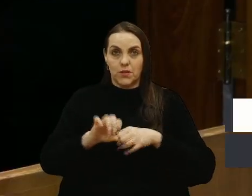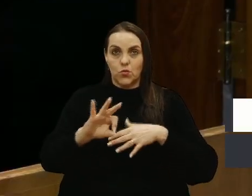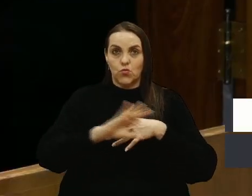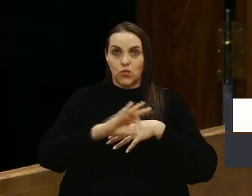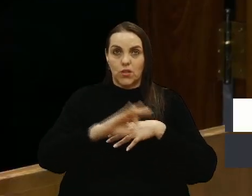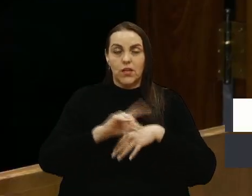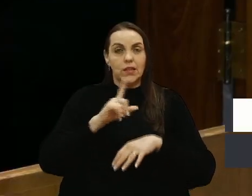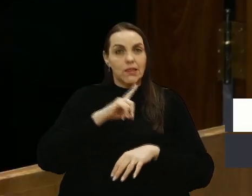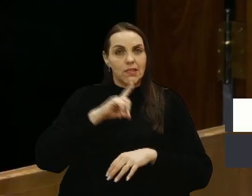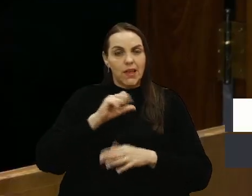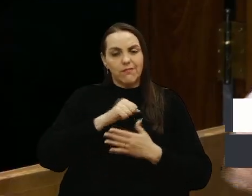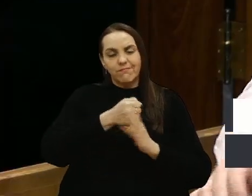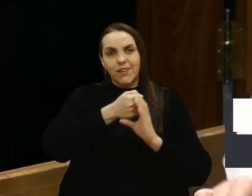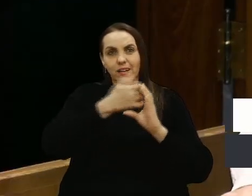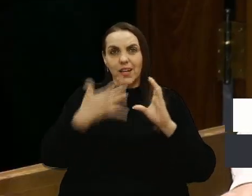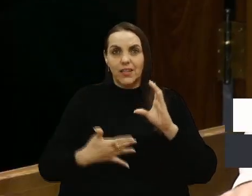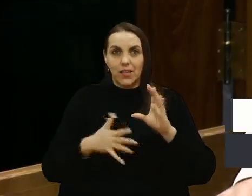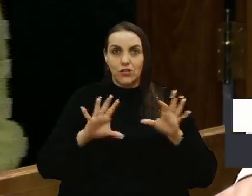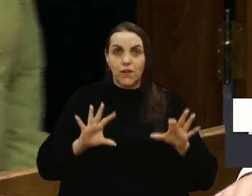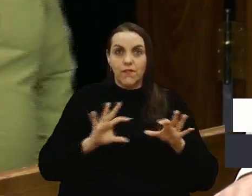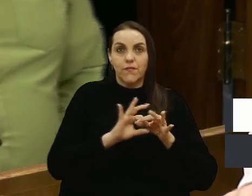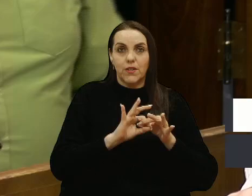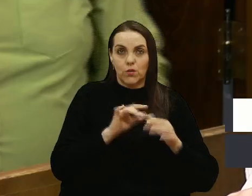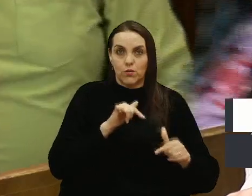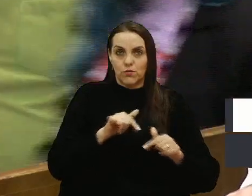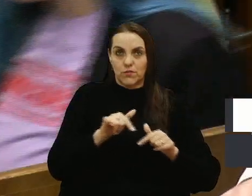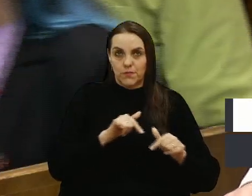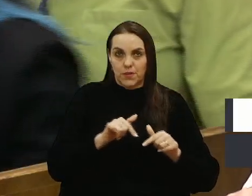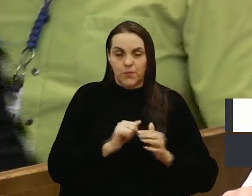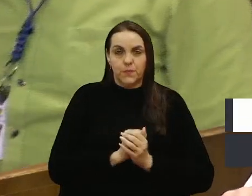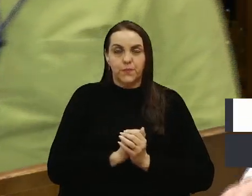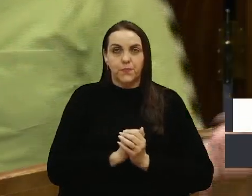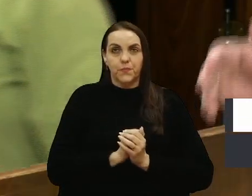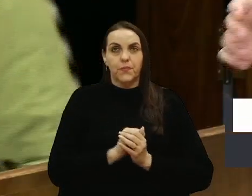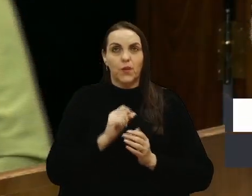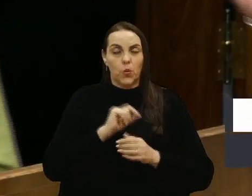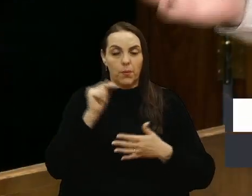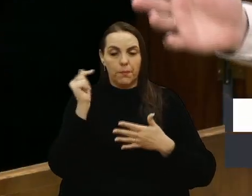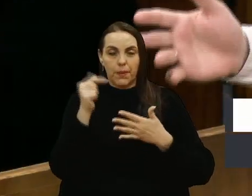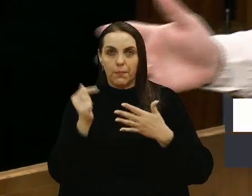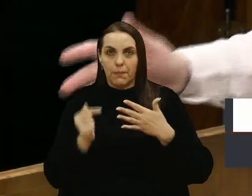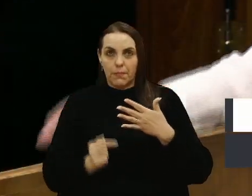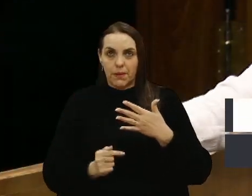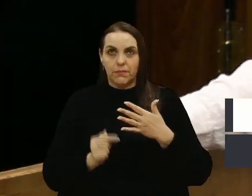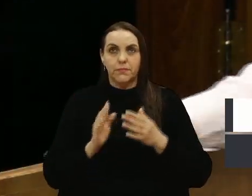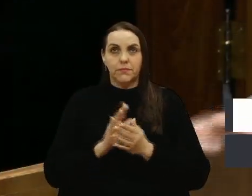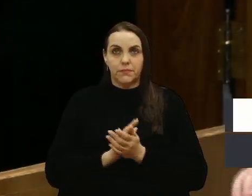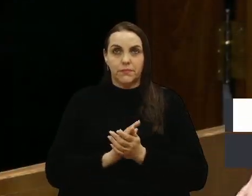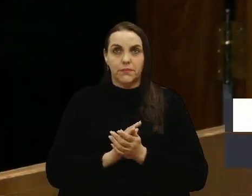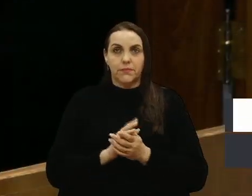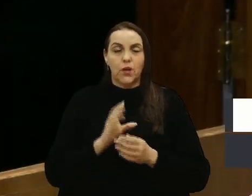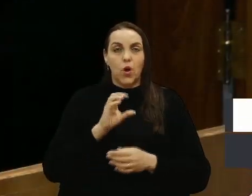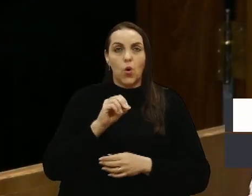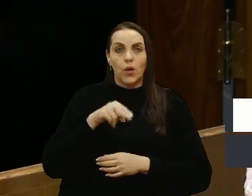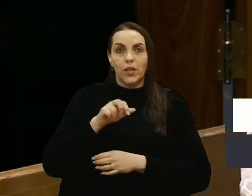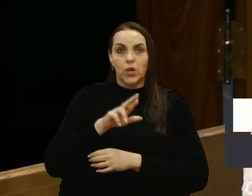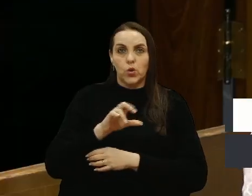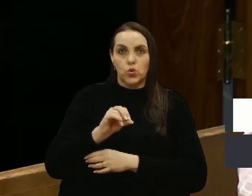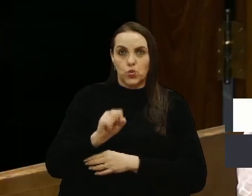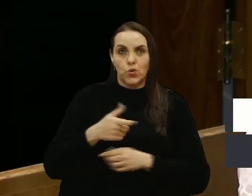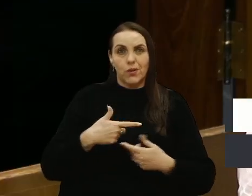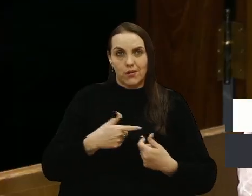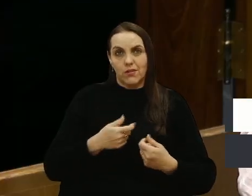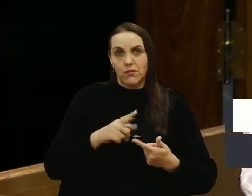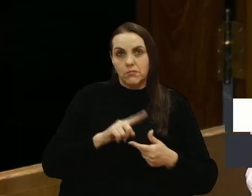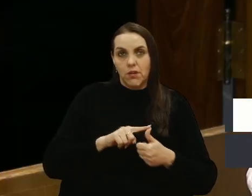das características do vínculo. E essas características do vínculo de emprego vão estar na onerosidade, então não pode ser um vínculo voluntário. Ela